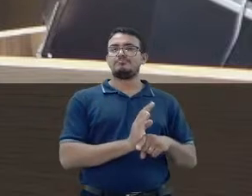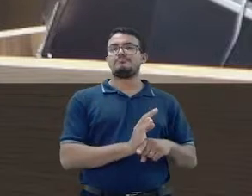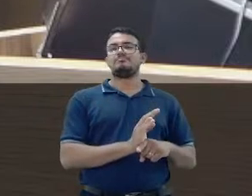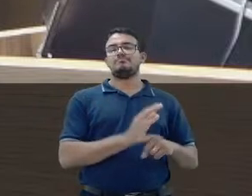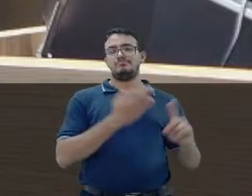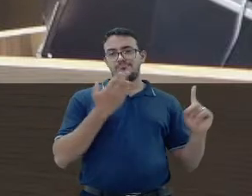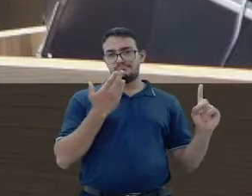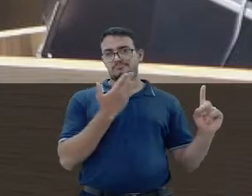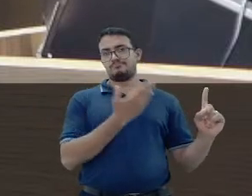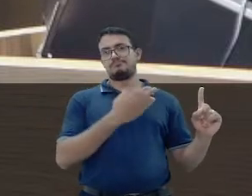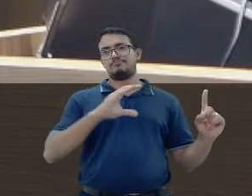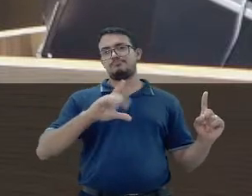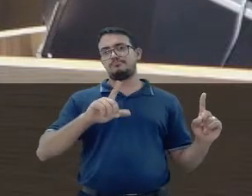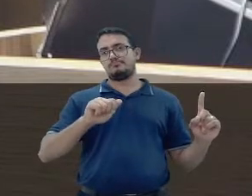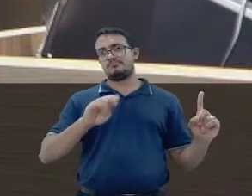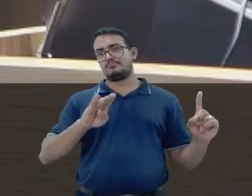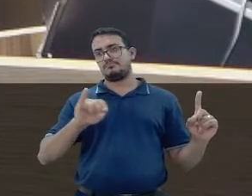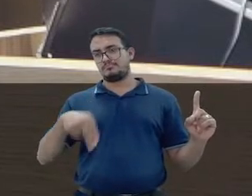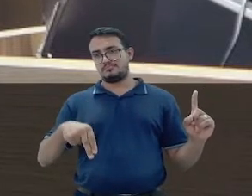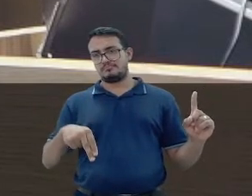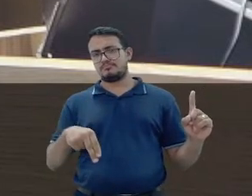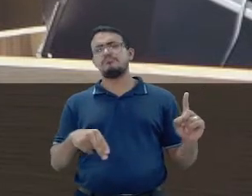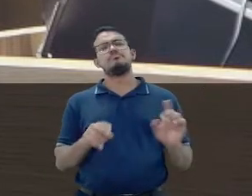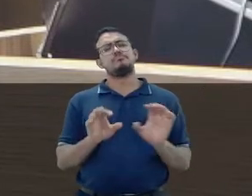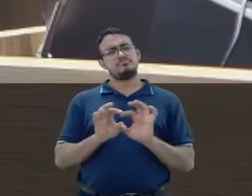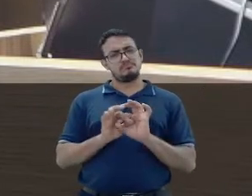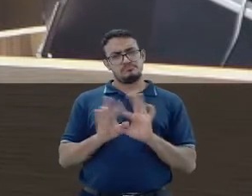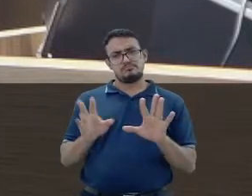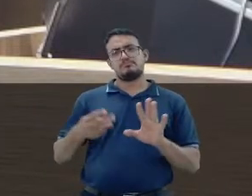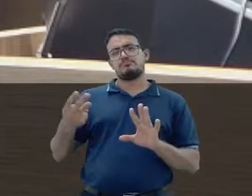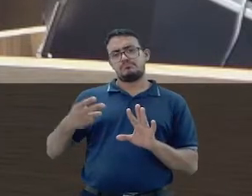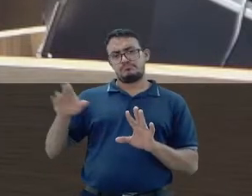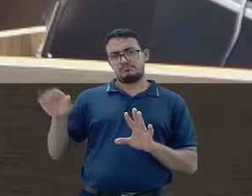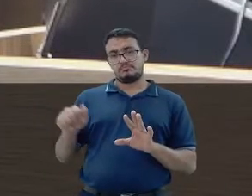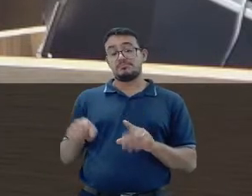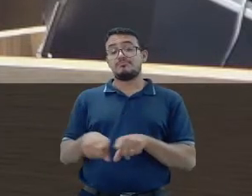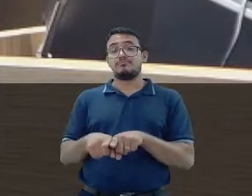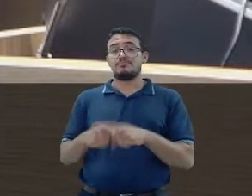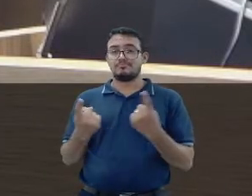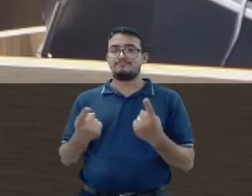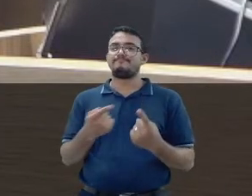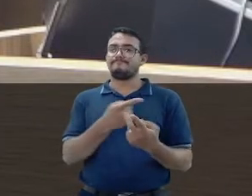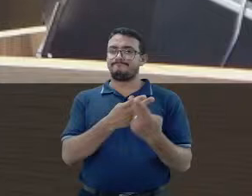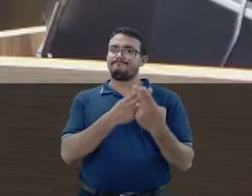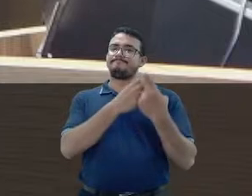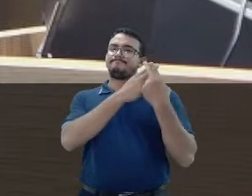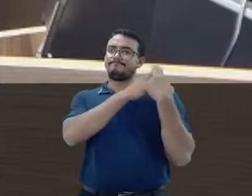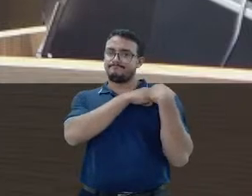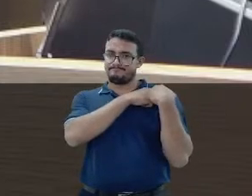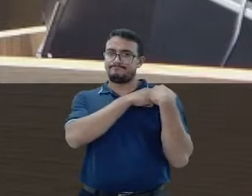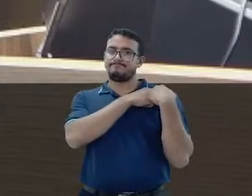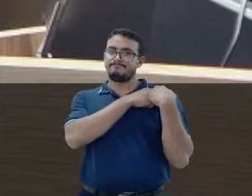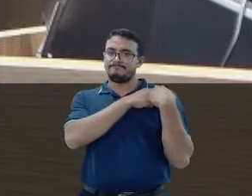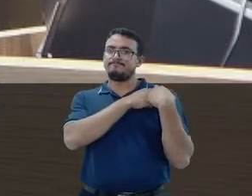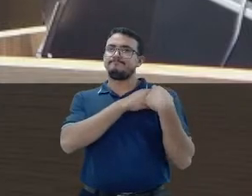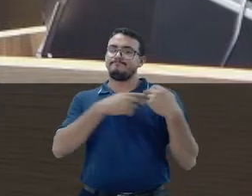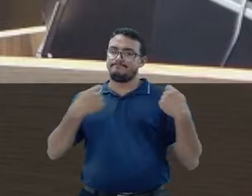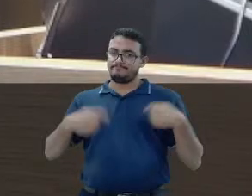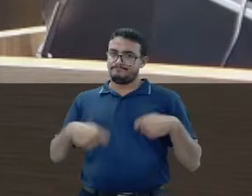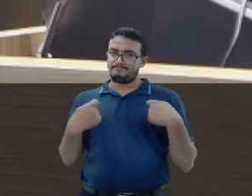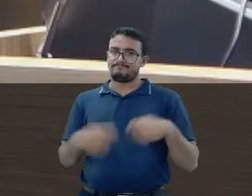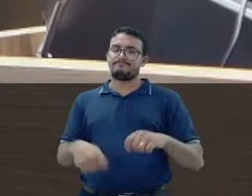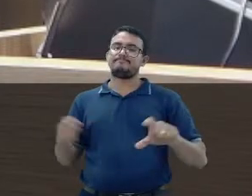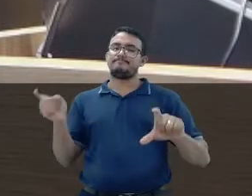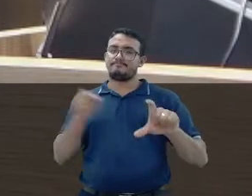qual, mesmo sendo lícita a terceirização, deve responder subsidiariamente pela dívida reconhecida nos autos,